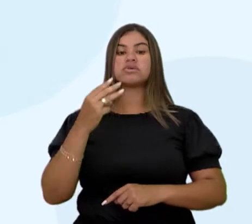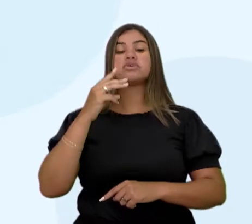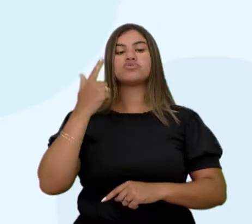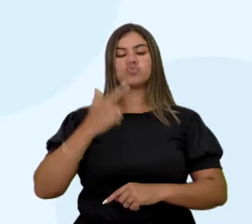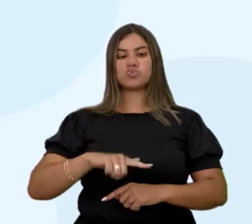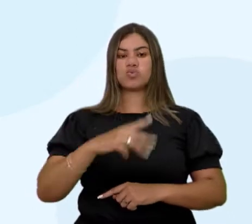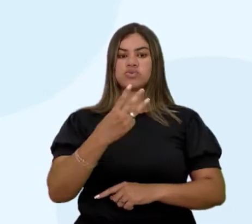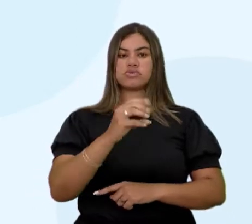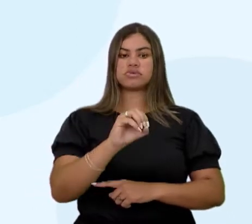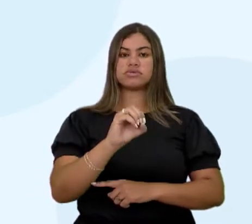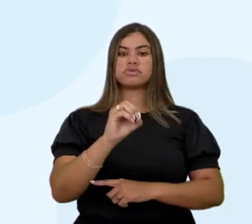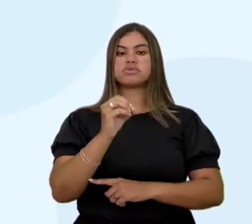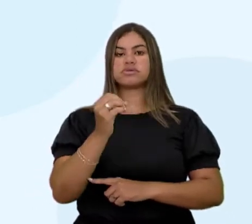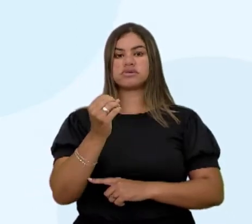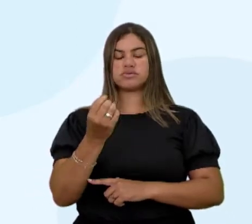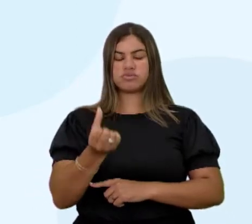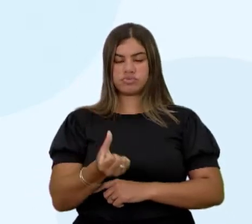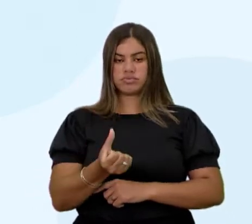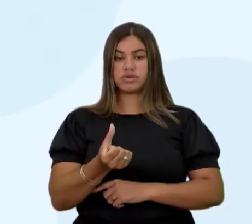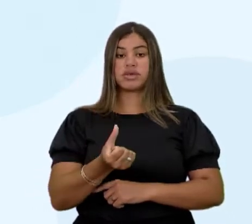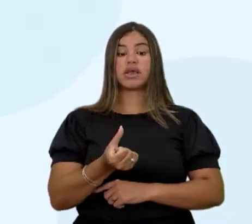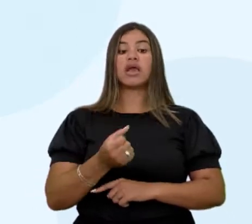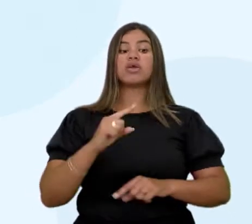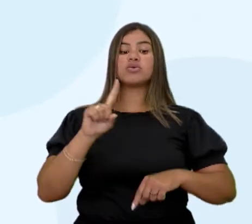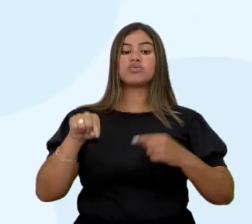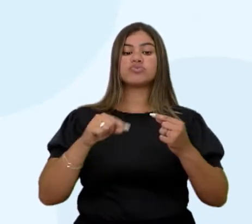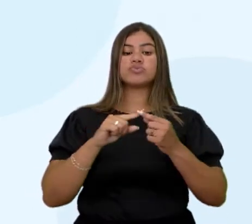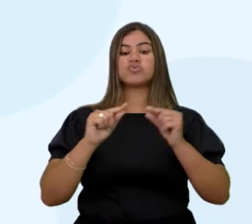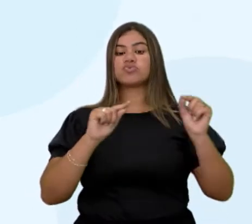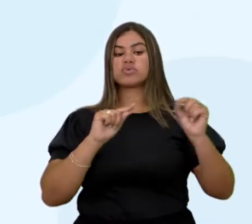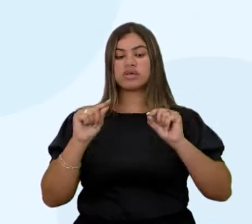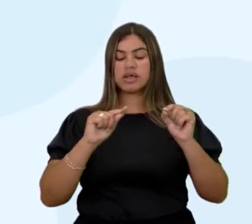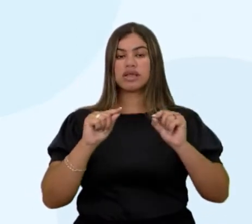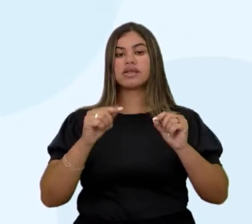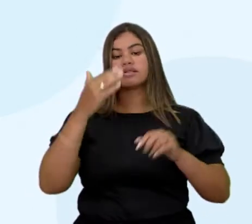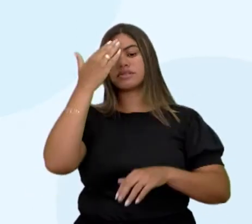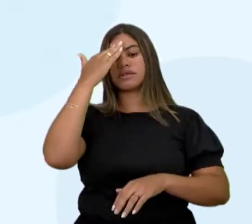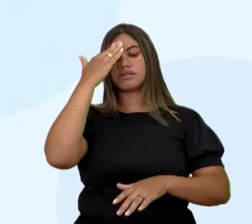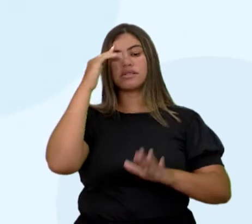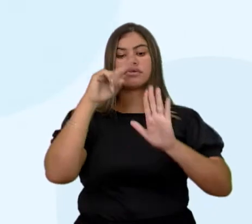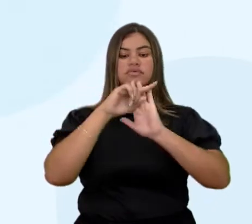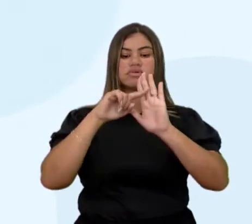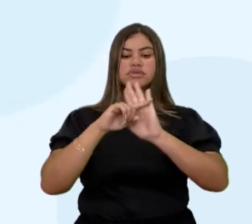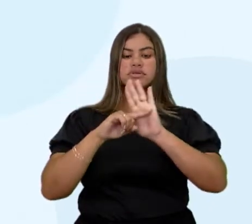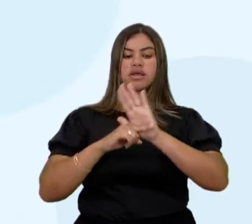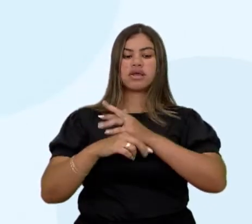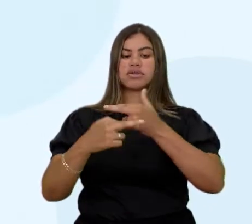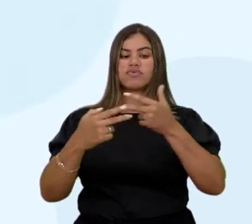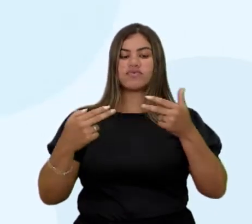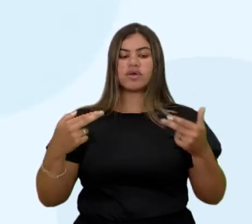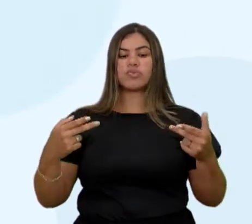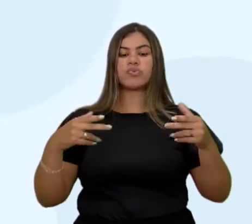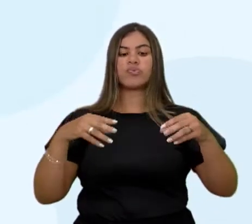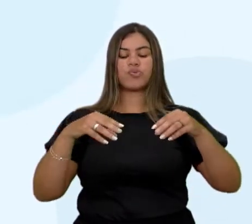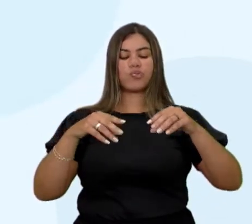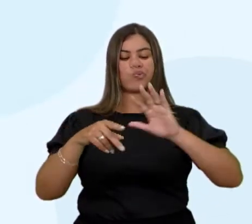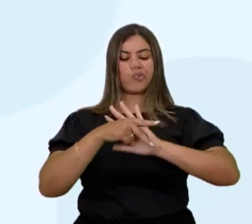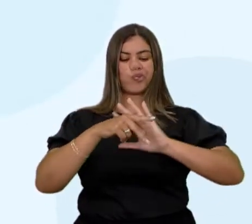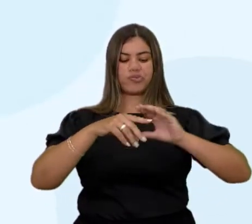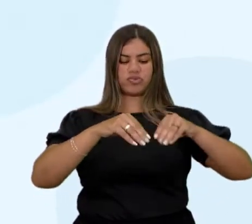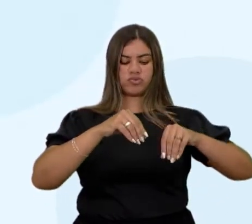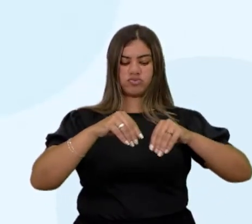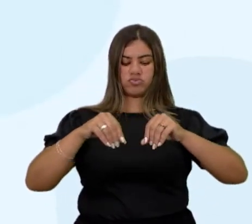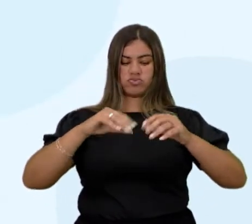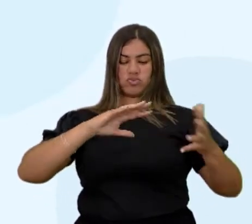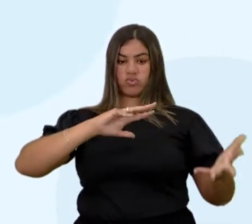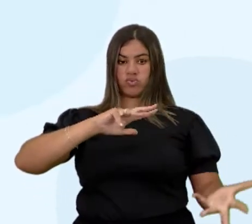306. O objetivo é compreender e investigar as dinâmicas dos processos de formação e evolução do